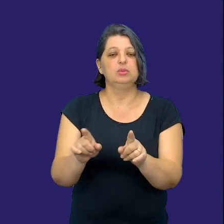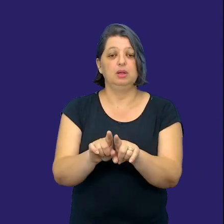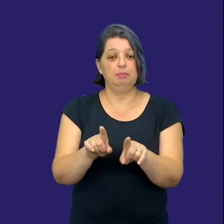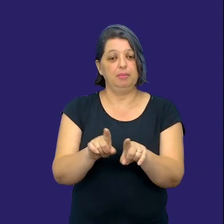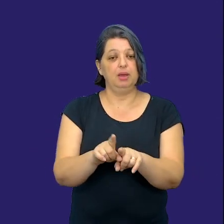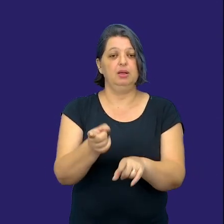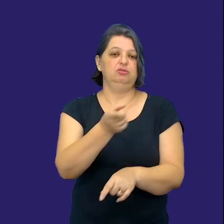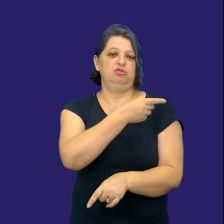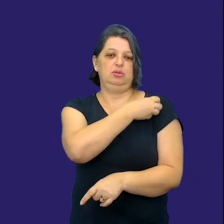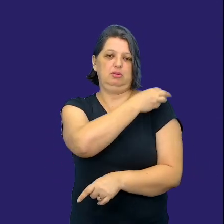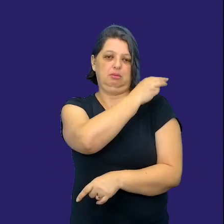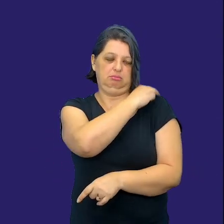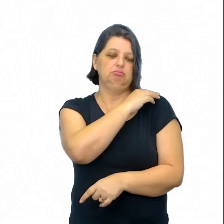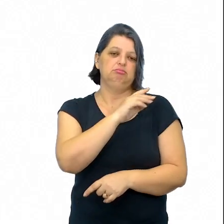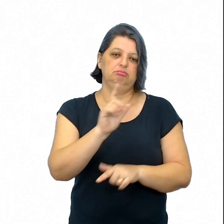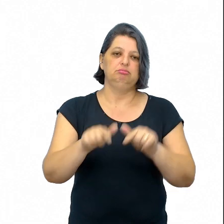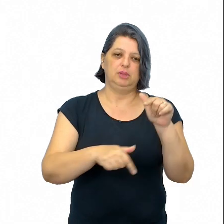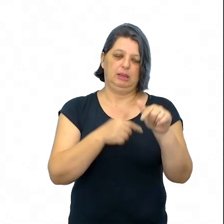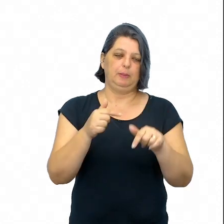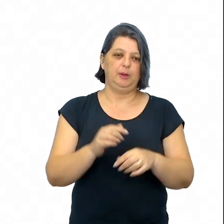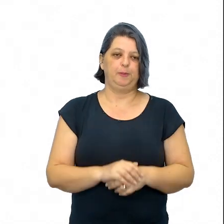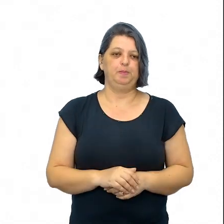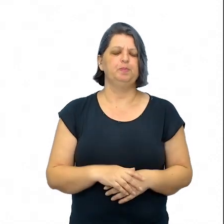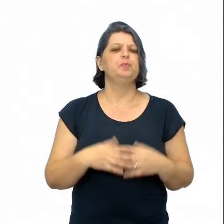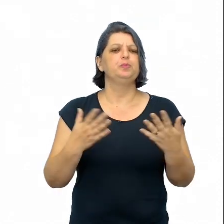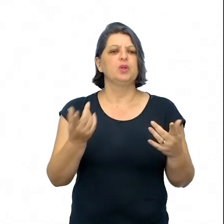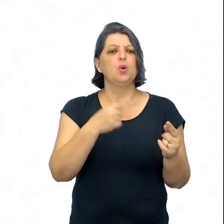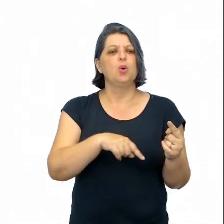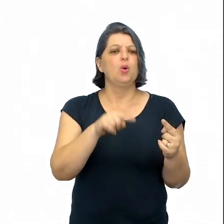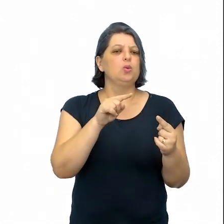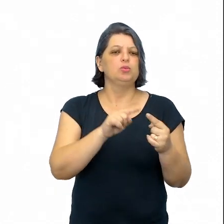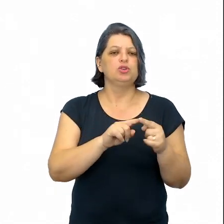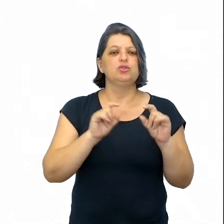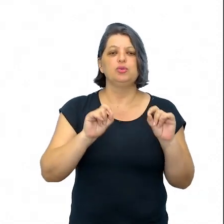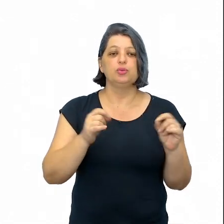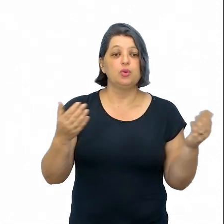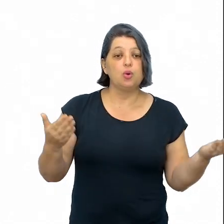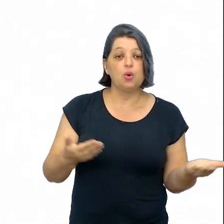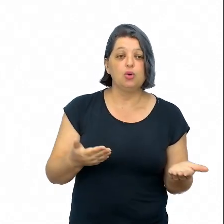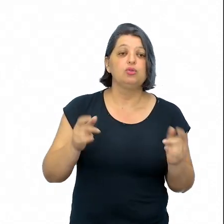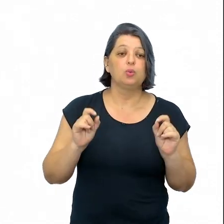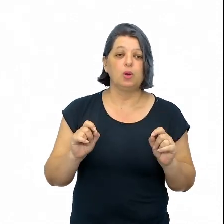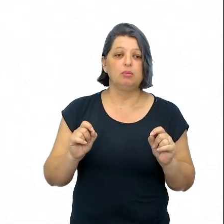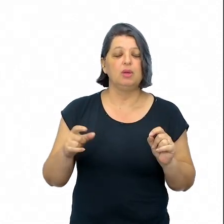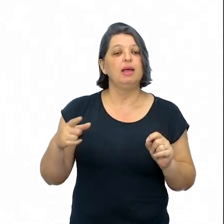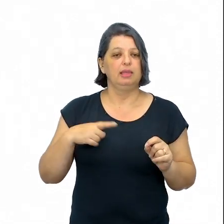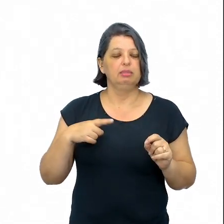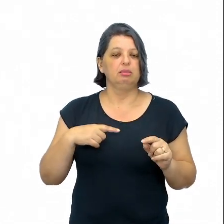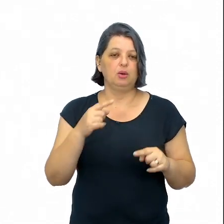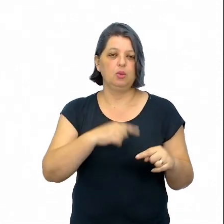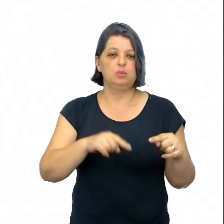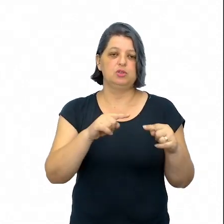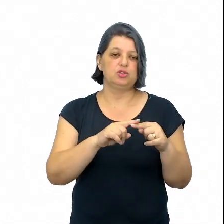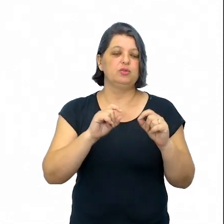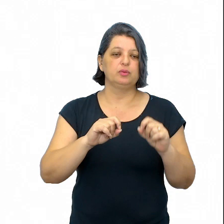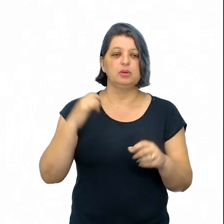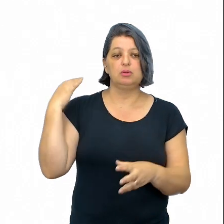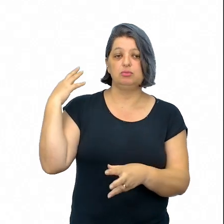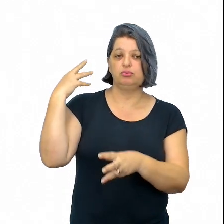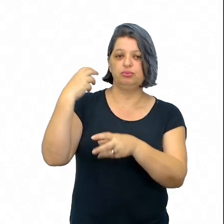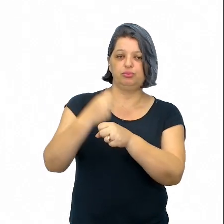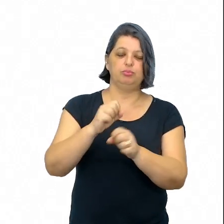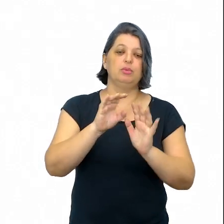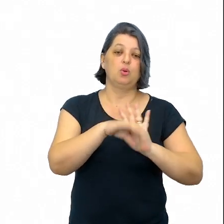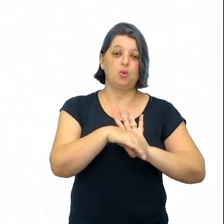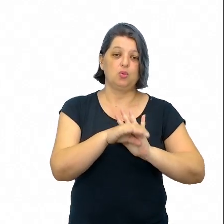gente poder trabalhar com tudo. Bom, então, quais são os objetivos do dia de hoje? Nós temos como objetivo retomar os principais